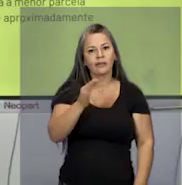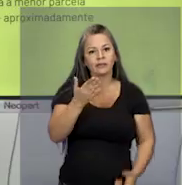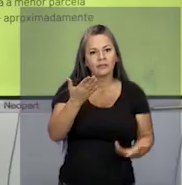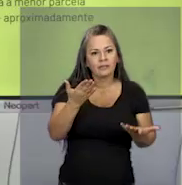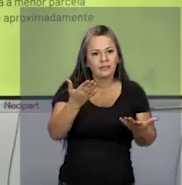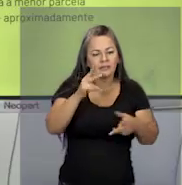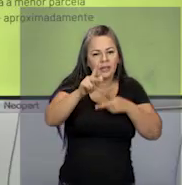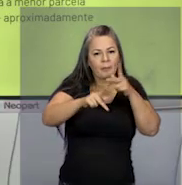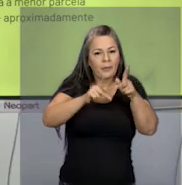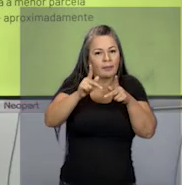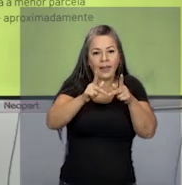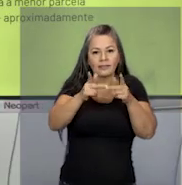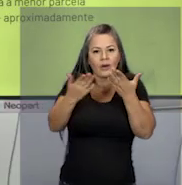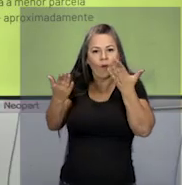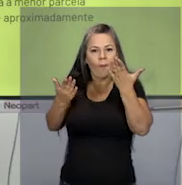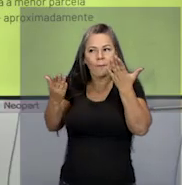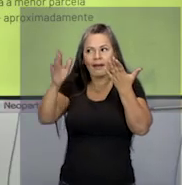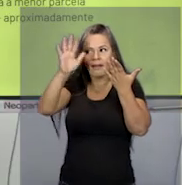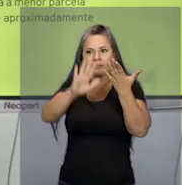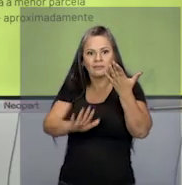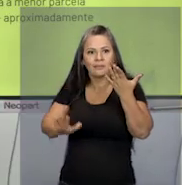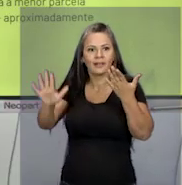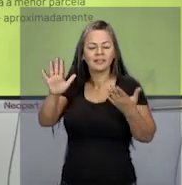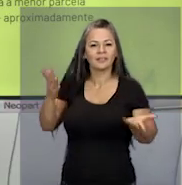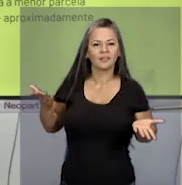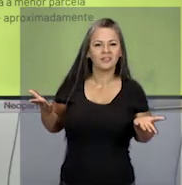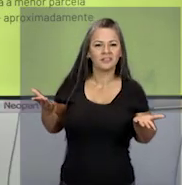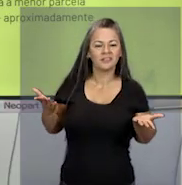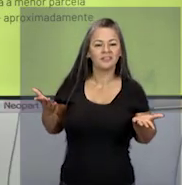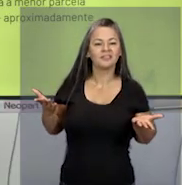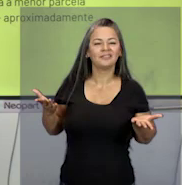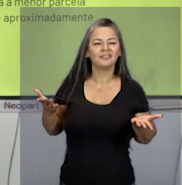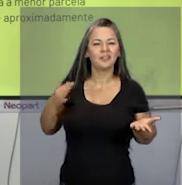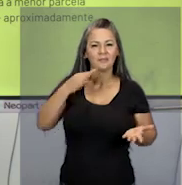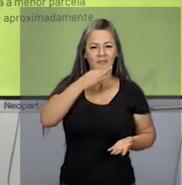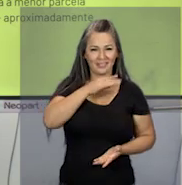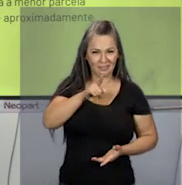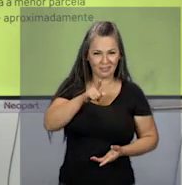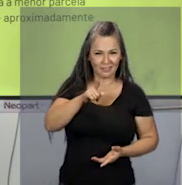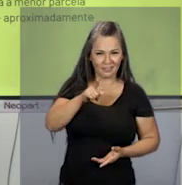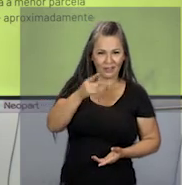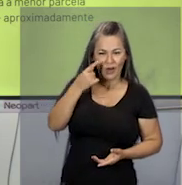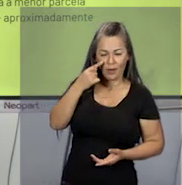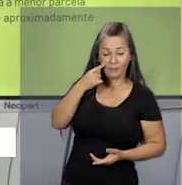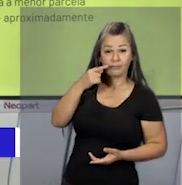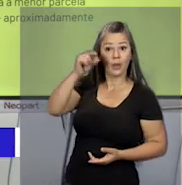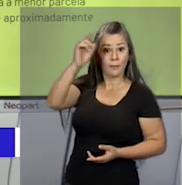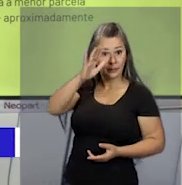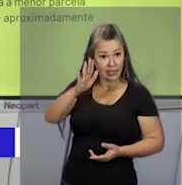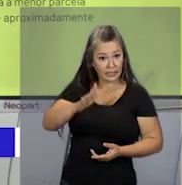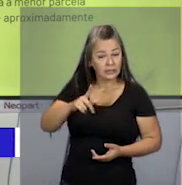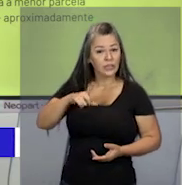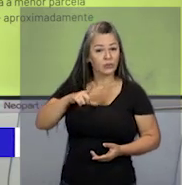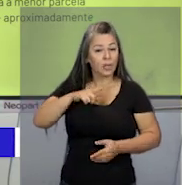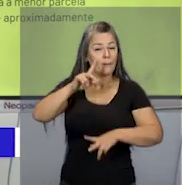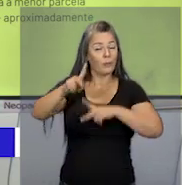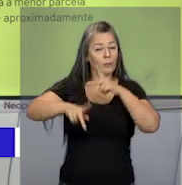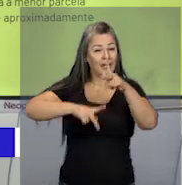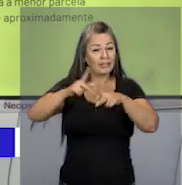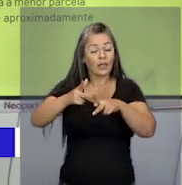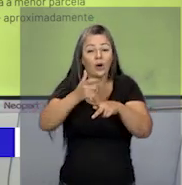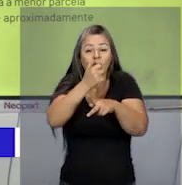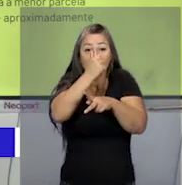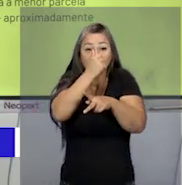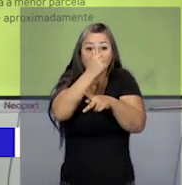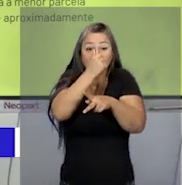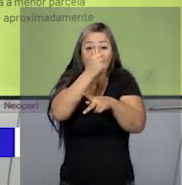faz o destaque, ou seja, que o Brasil é um país populoso, porém é um país fracamente